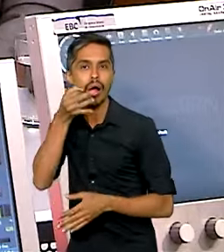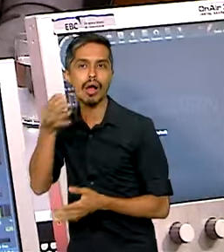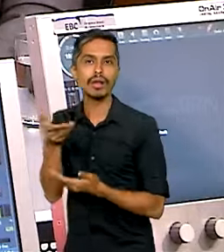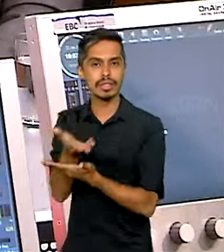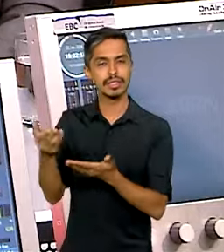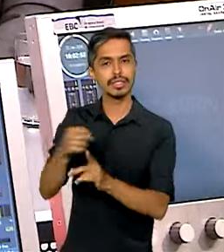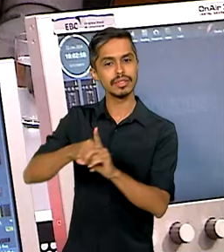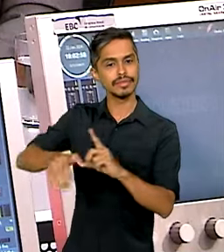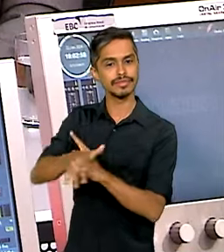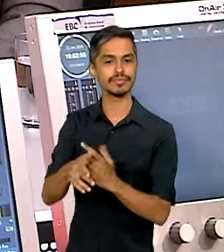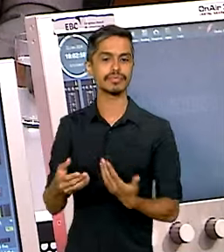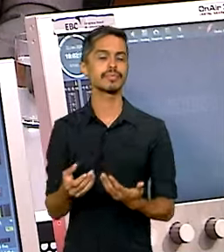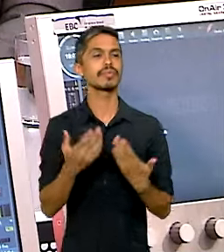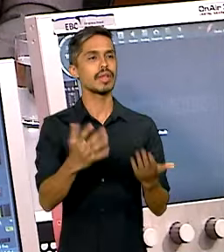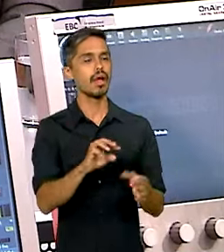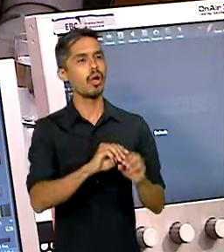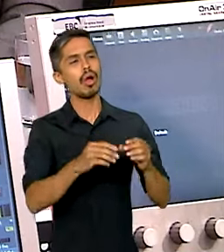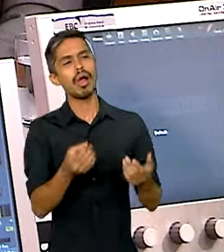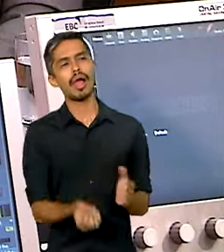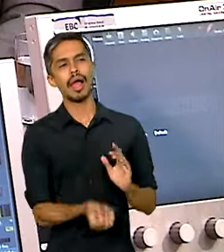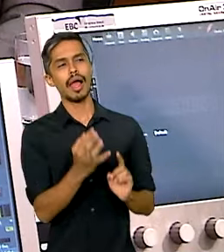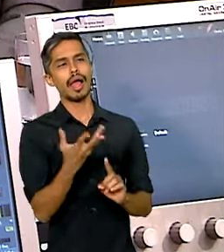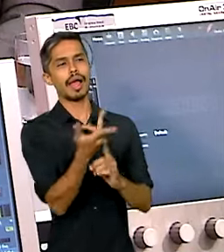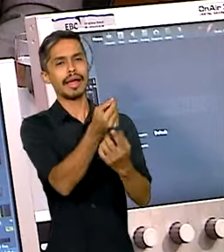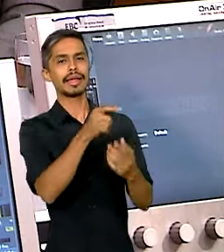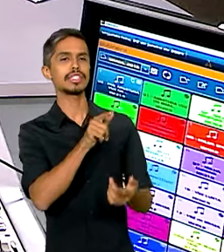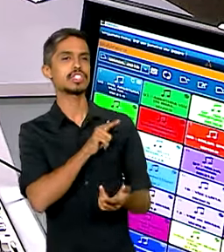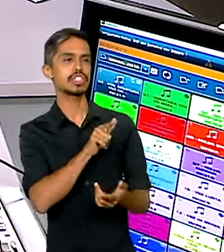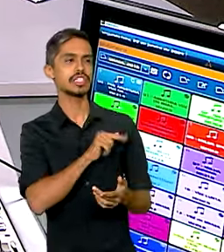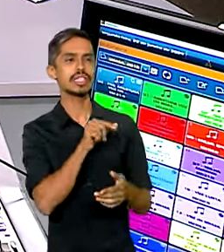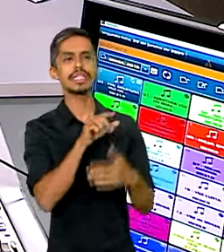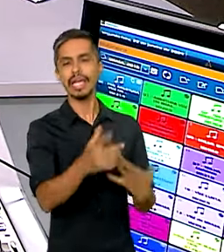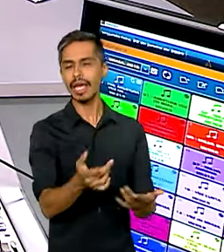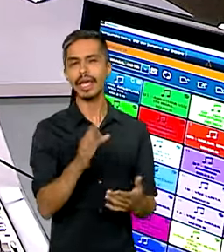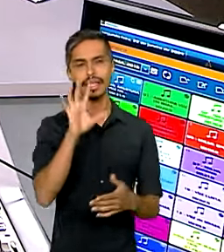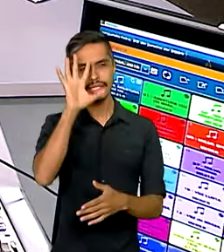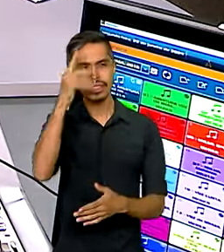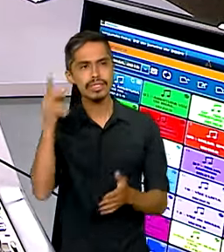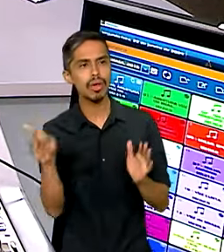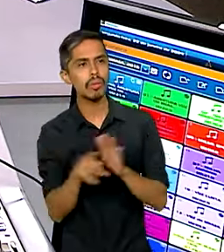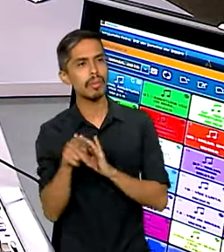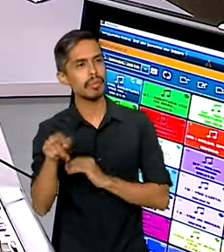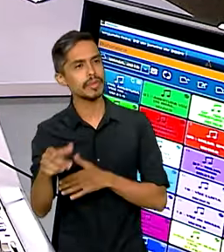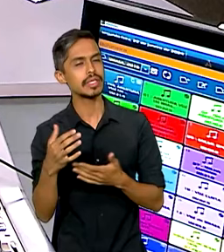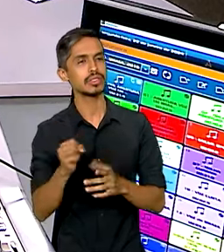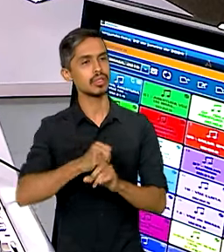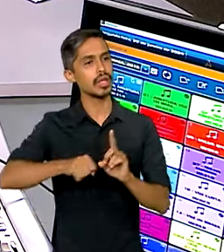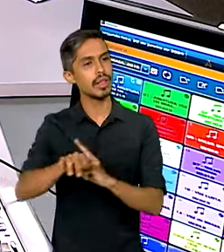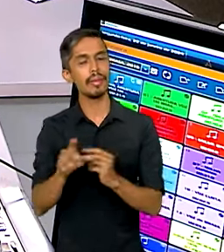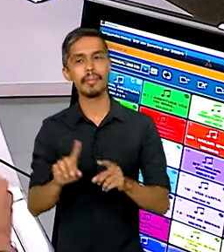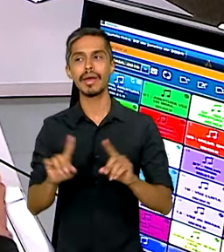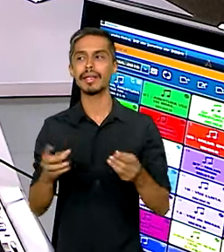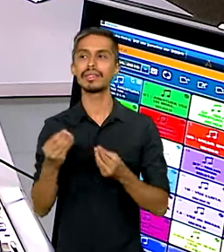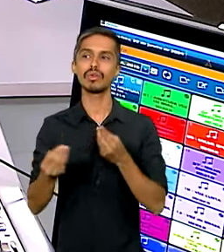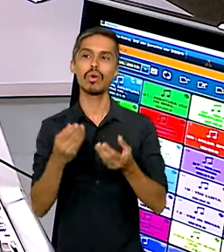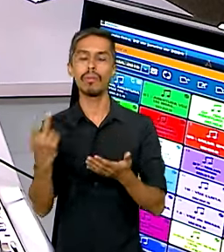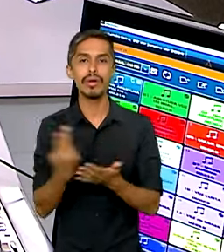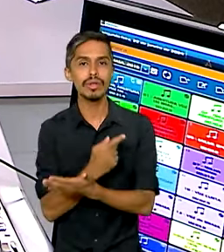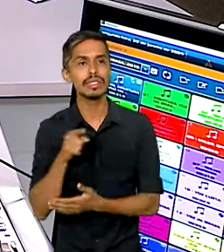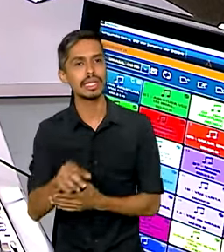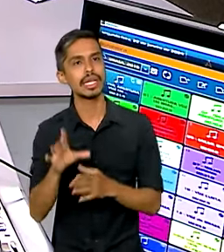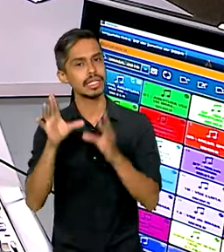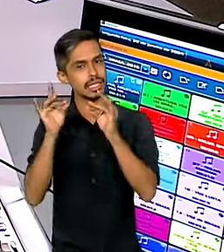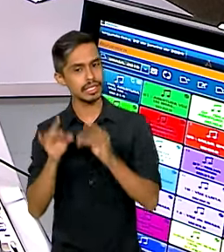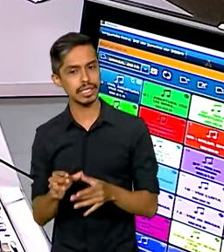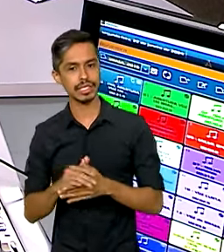o acervo desse museu, né? A senhora falou que vai ser feito escutas à sociedade, mas assim, existem outros mecanismos para definir esse acervo? Vão ser